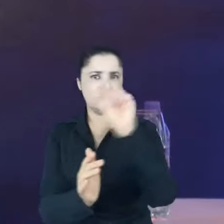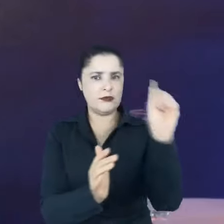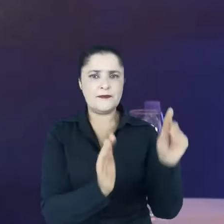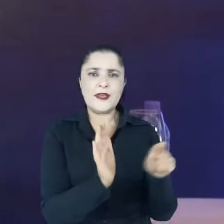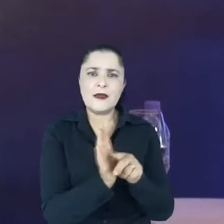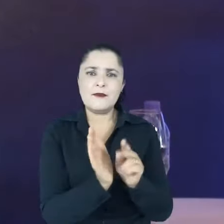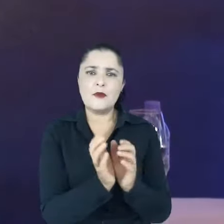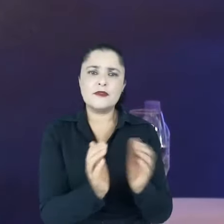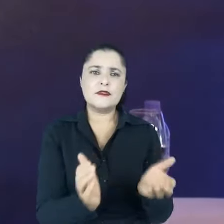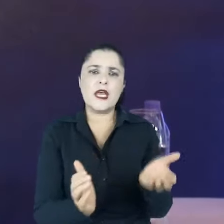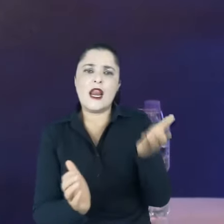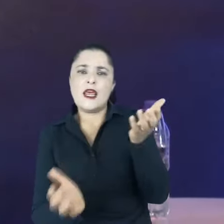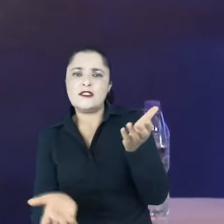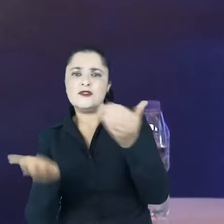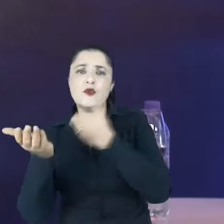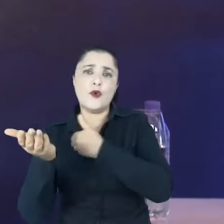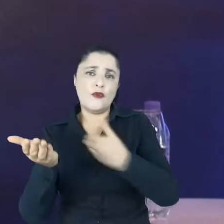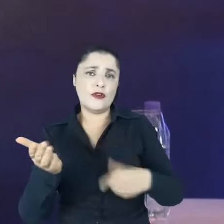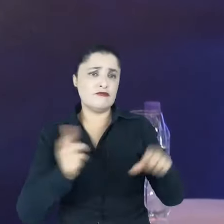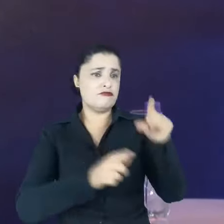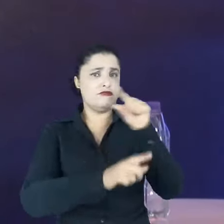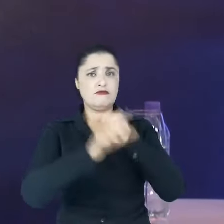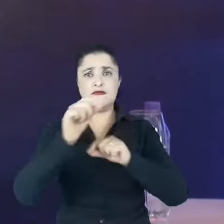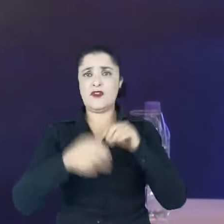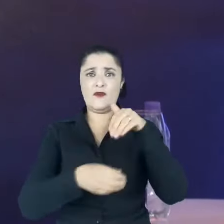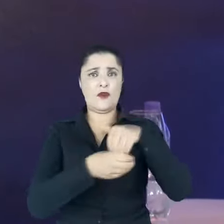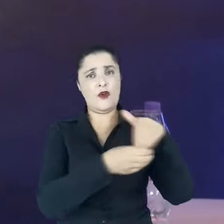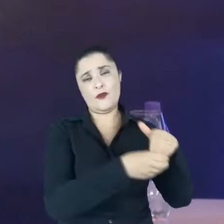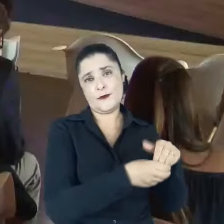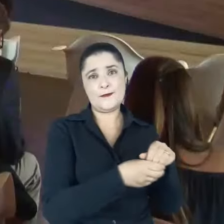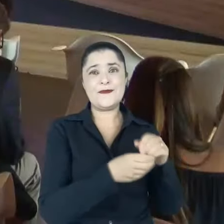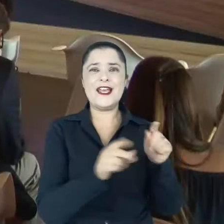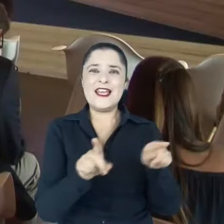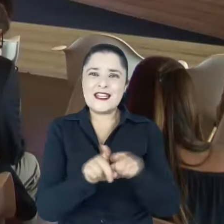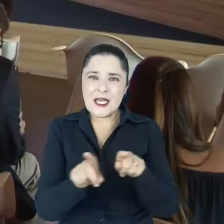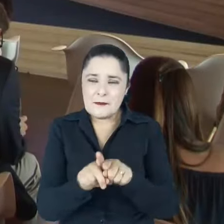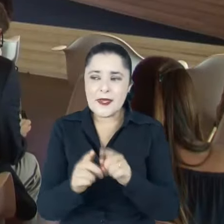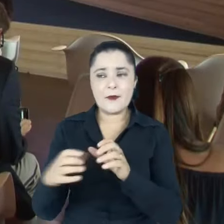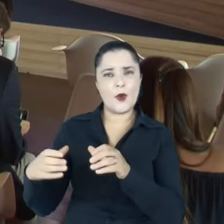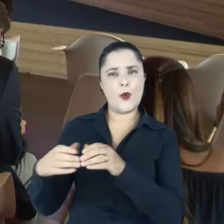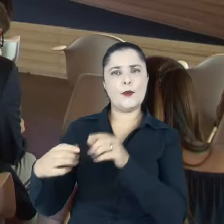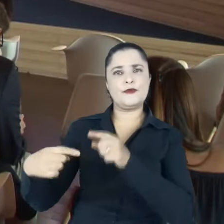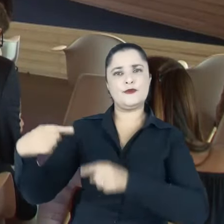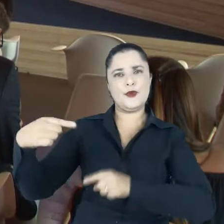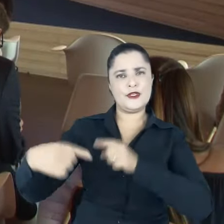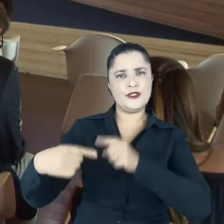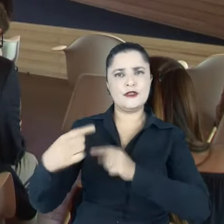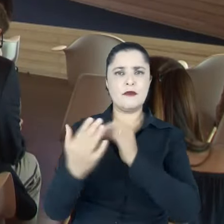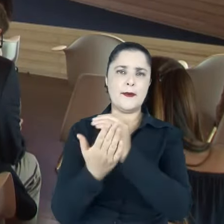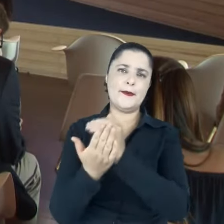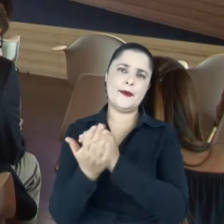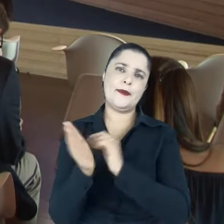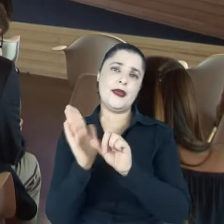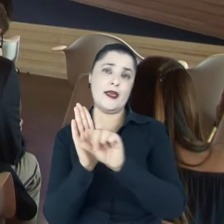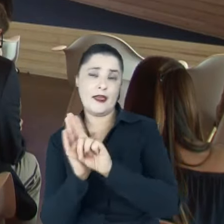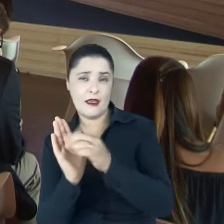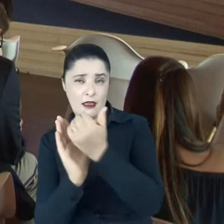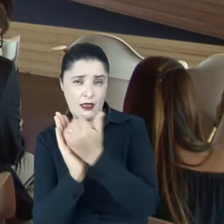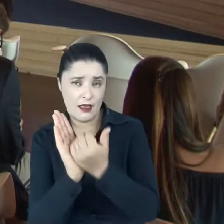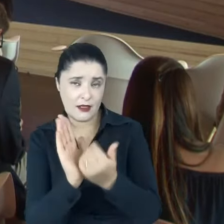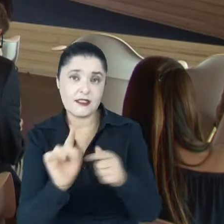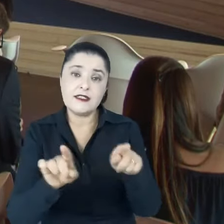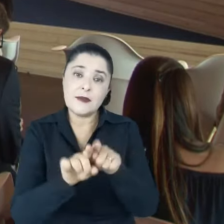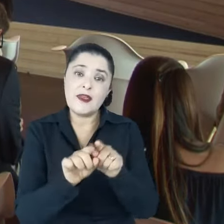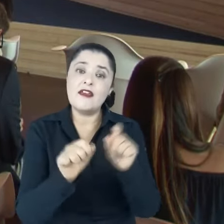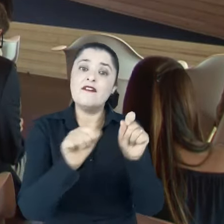os governantes e os definidores das políticas públicas, são os mesmos que também fazem que